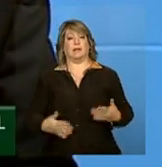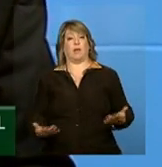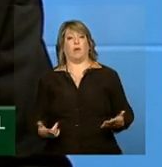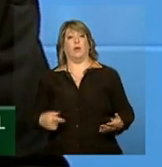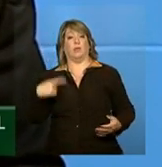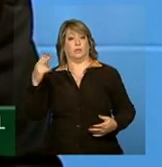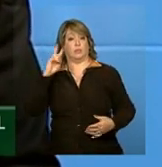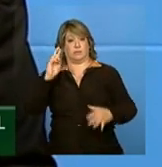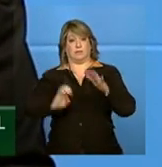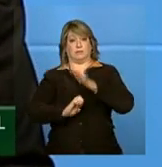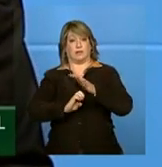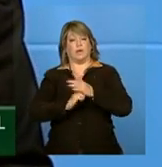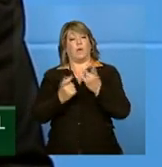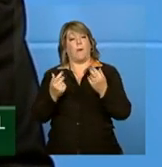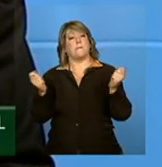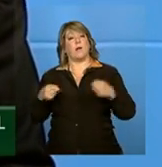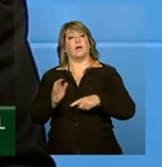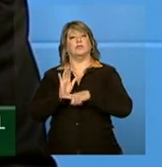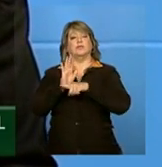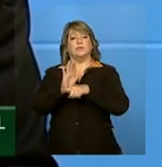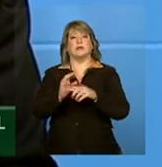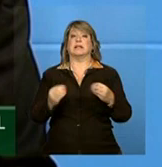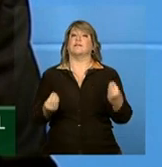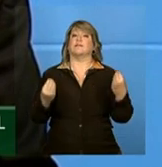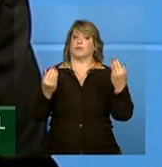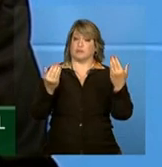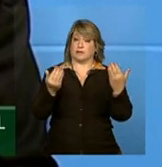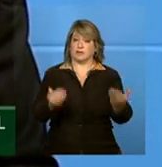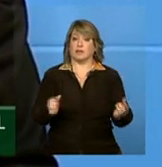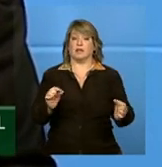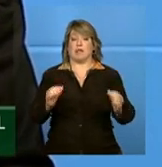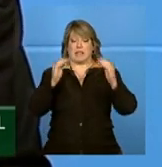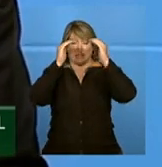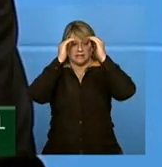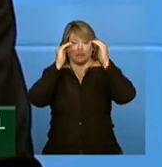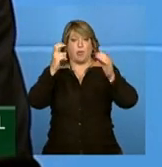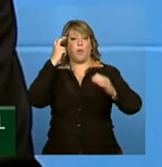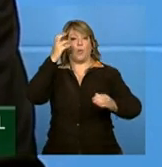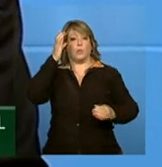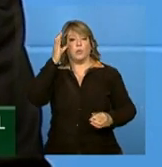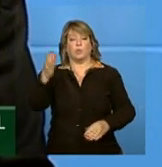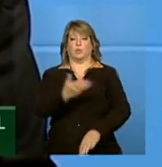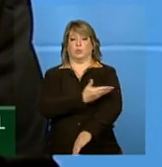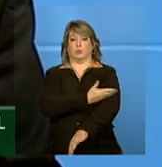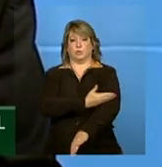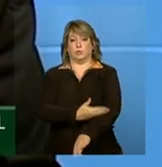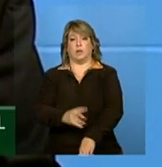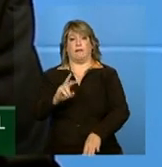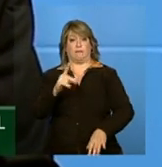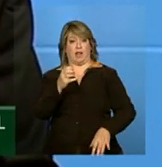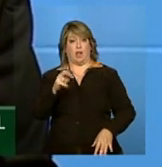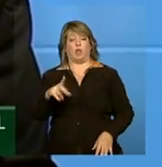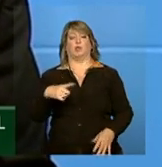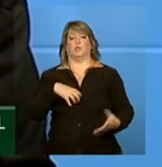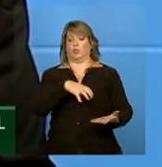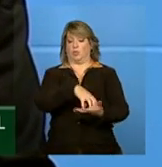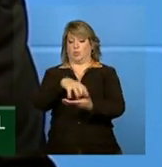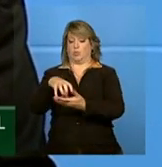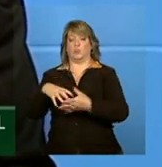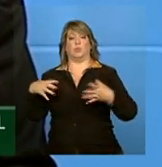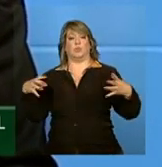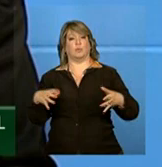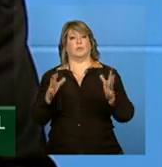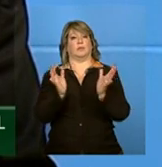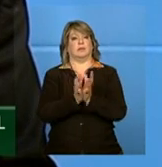podem contribuir para fornecer o respeito à cultura, aos costumes e aos valores dos indivíduos e grupos incluídos,